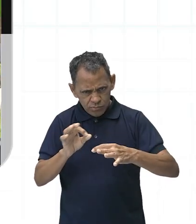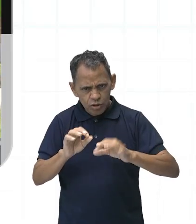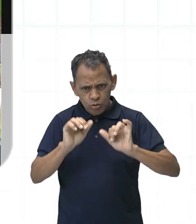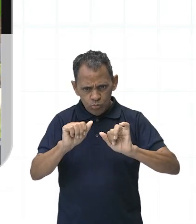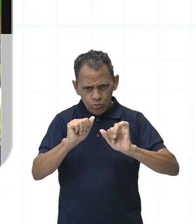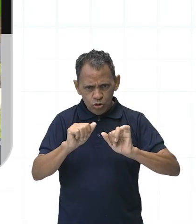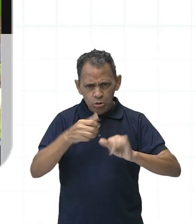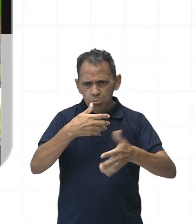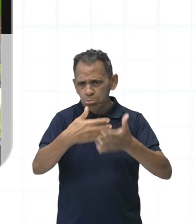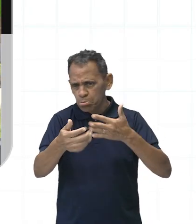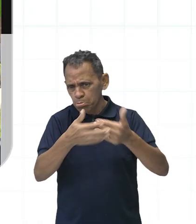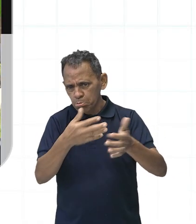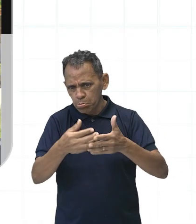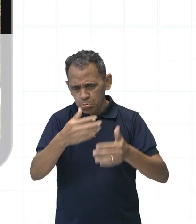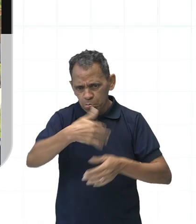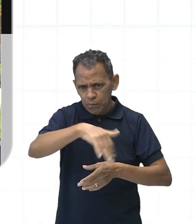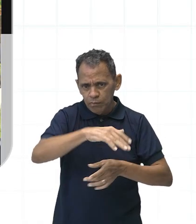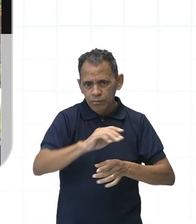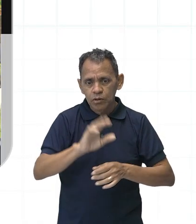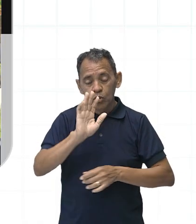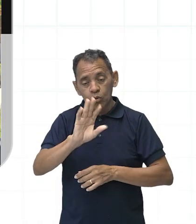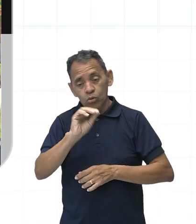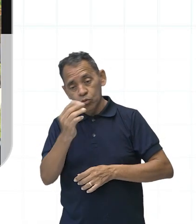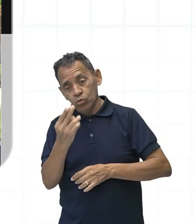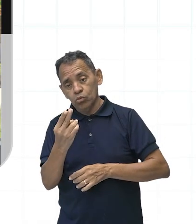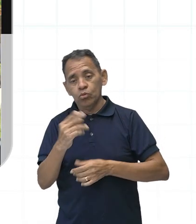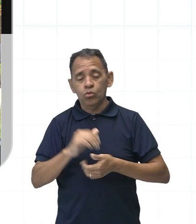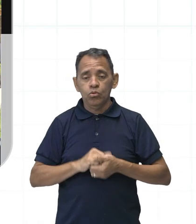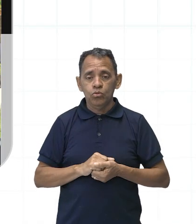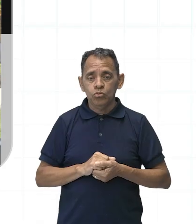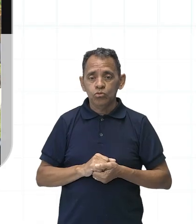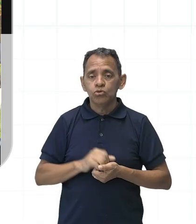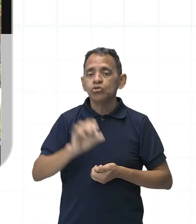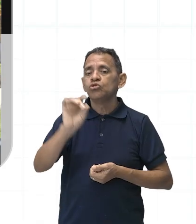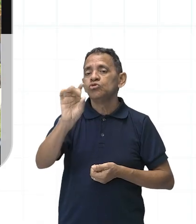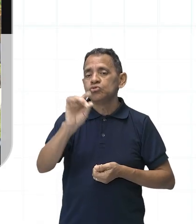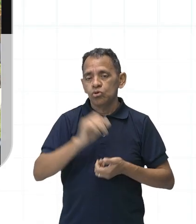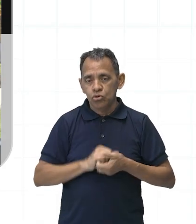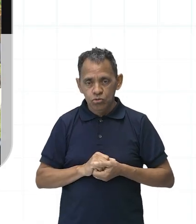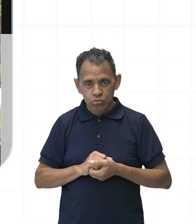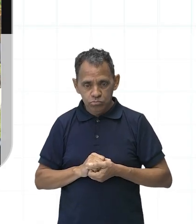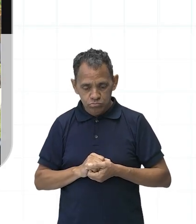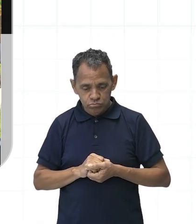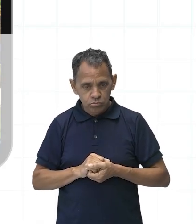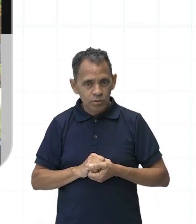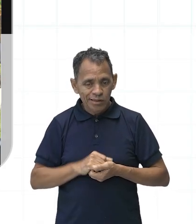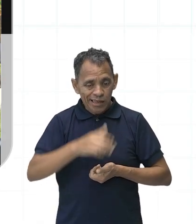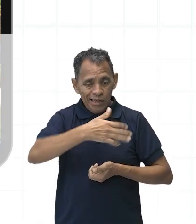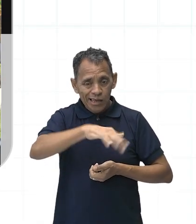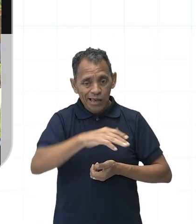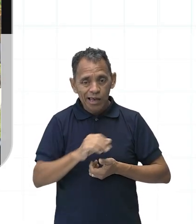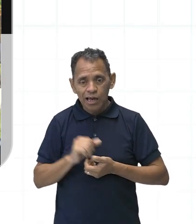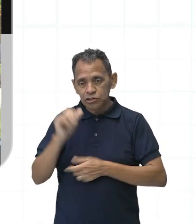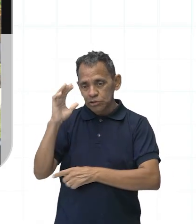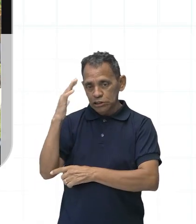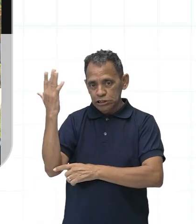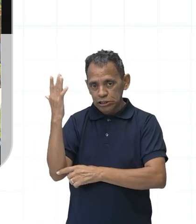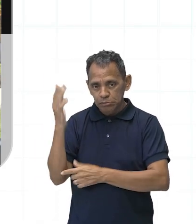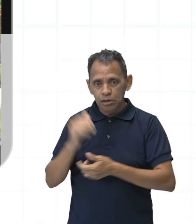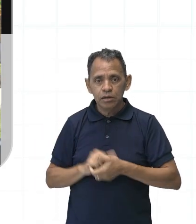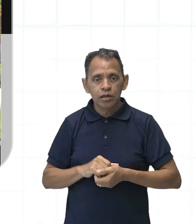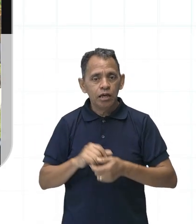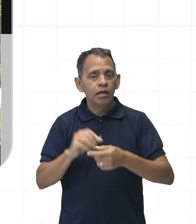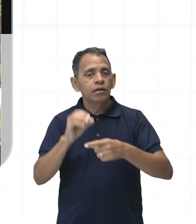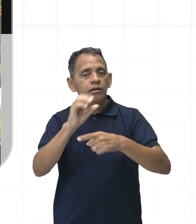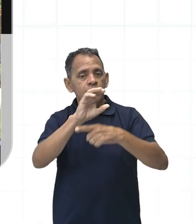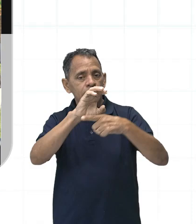realizado somente em áreas, né, de clima equatorial, clima